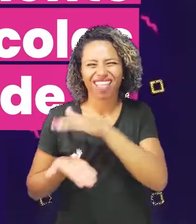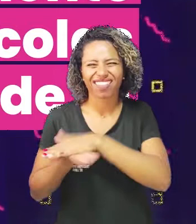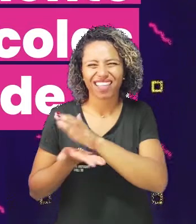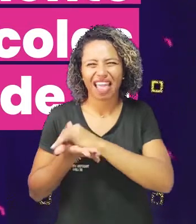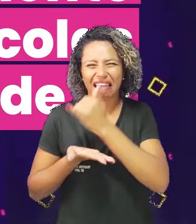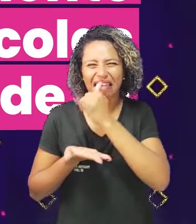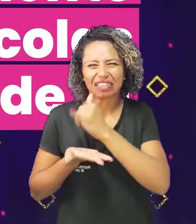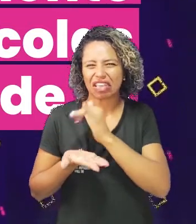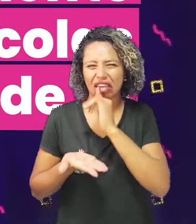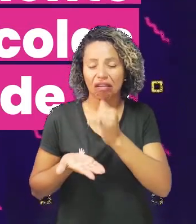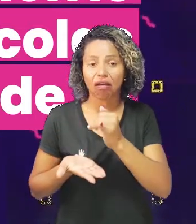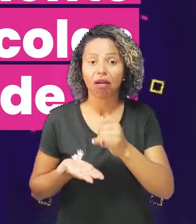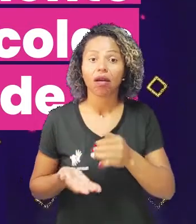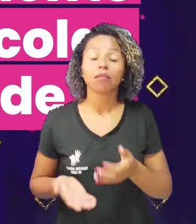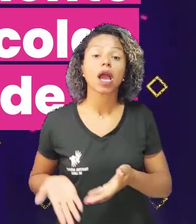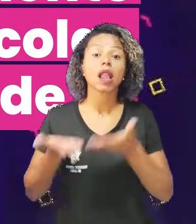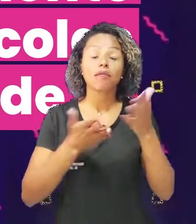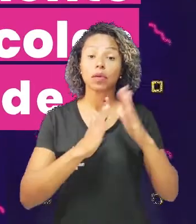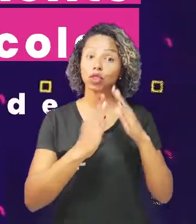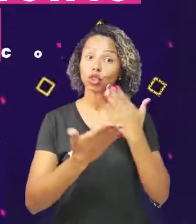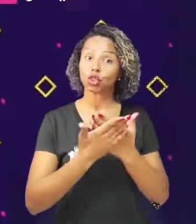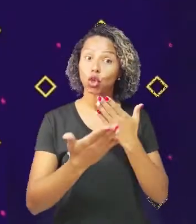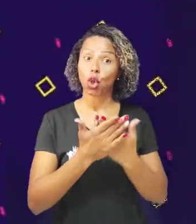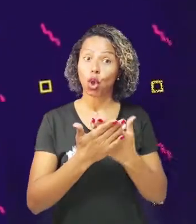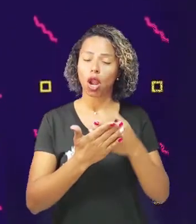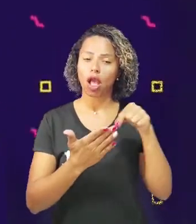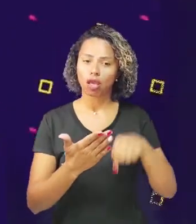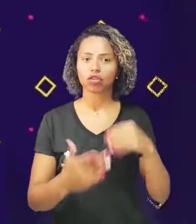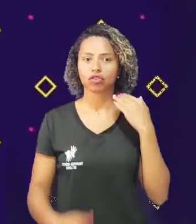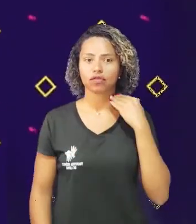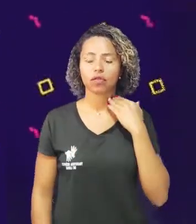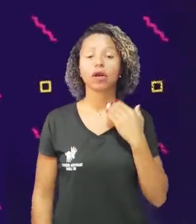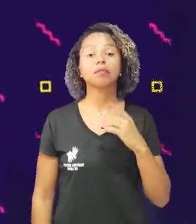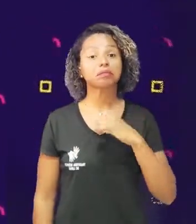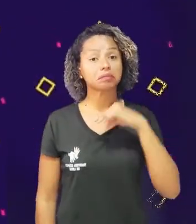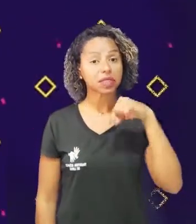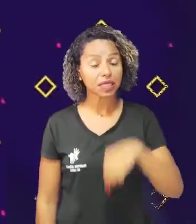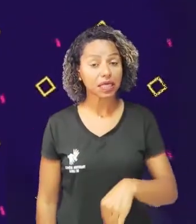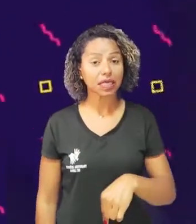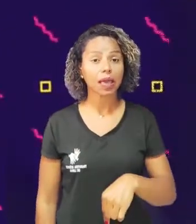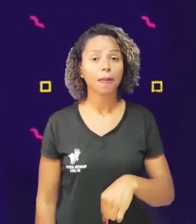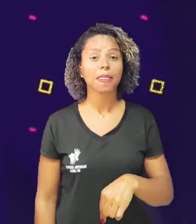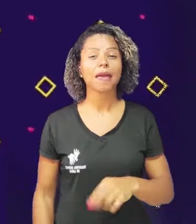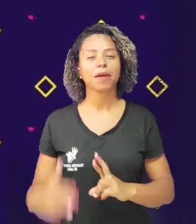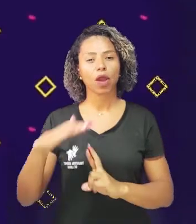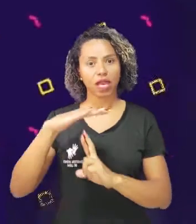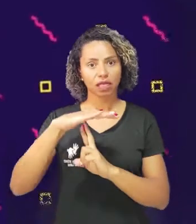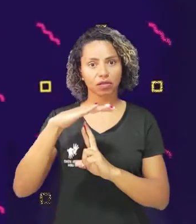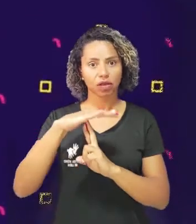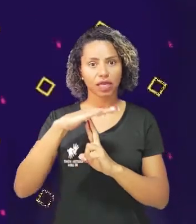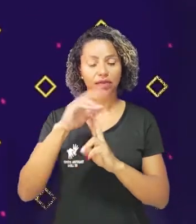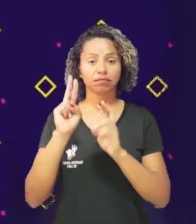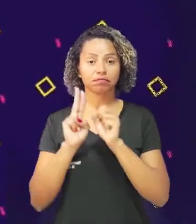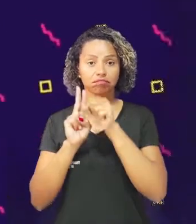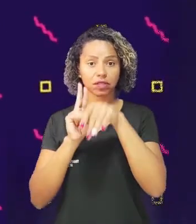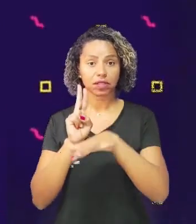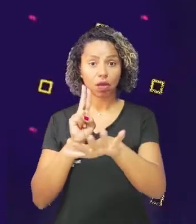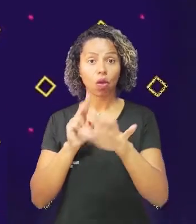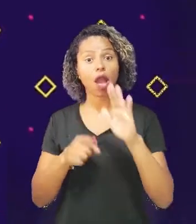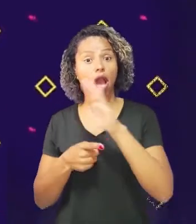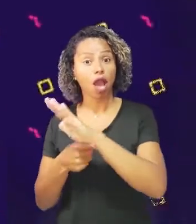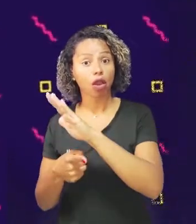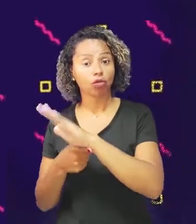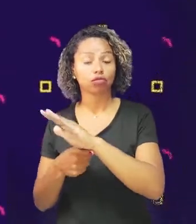escolas da rede pública de Juiz de Fora. Tivemos, então, o apoio da Pró-Reitoria de Extensão para realizar